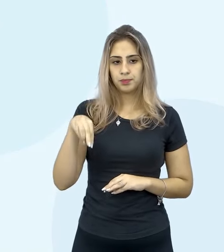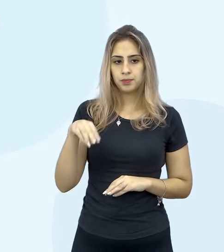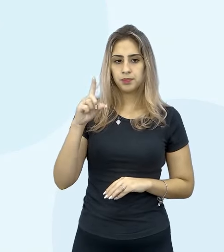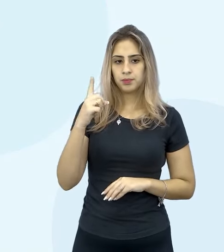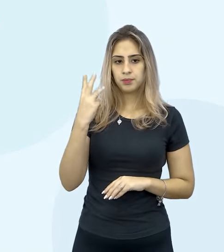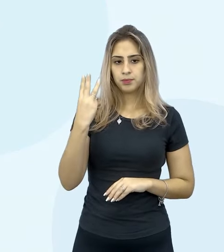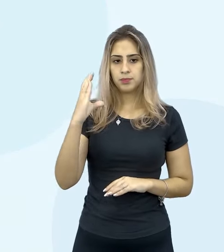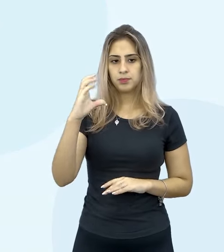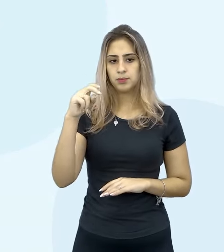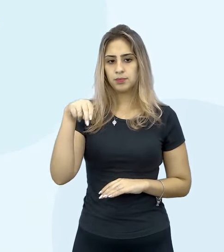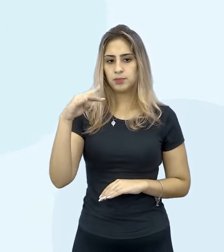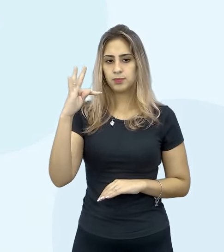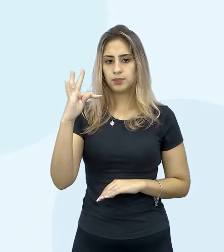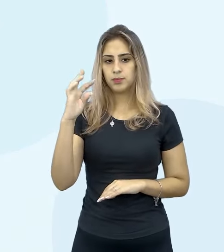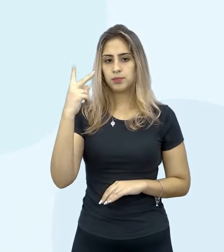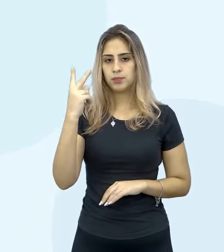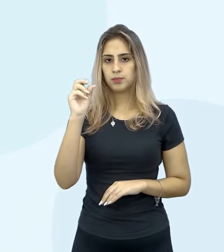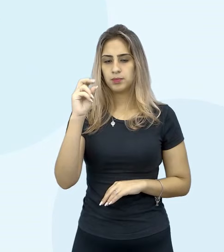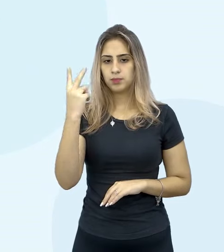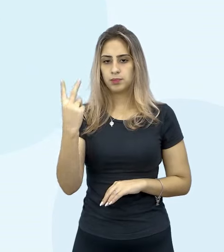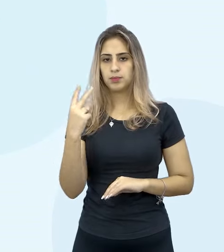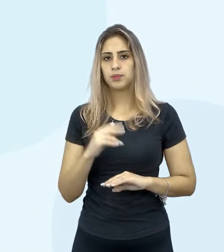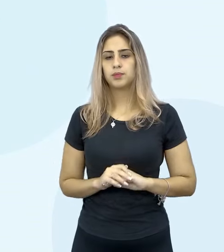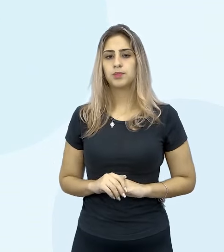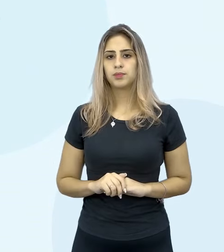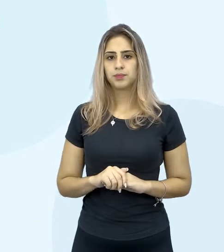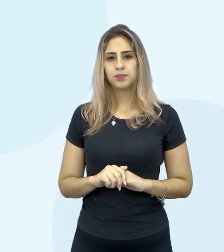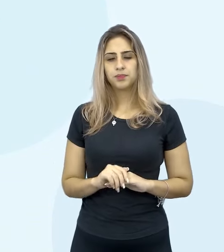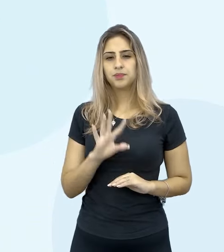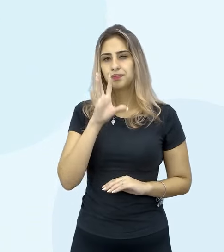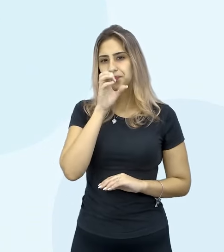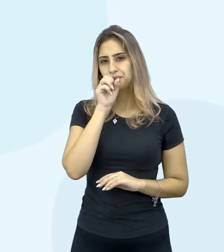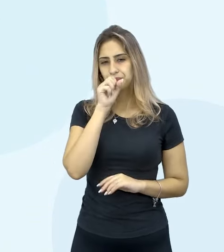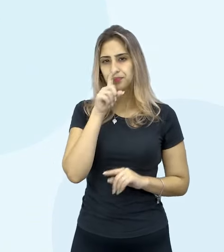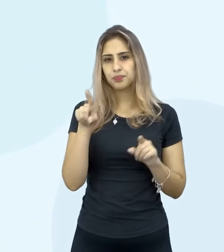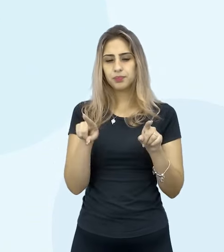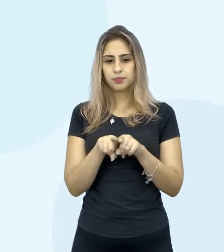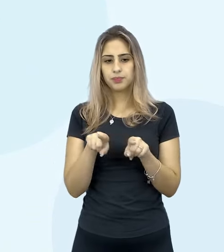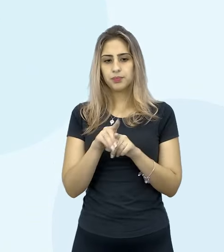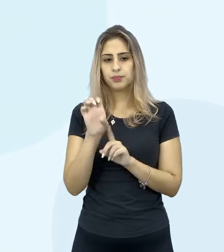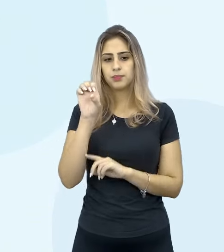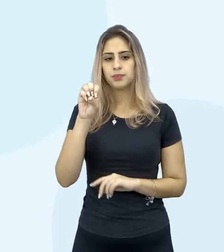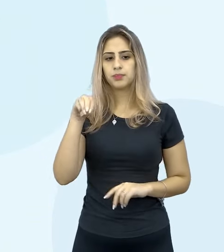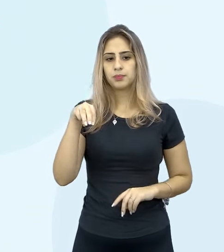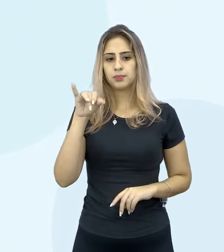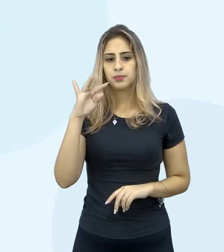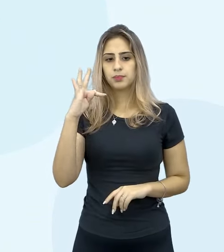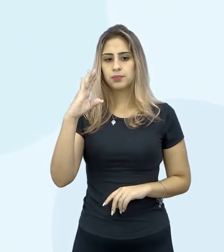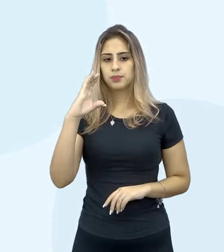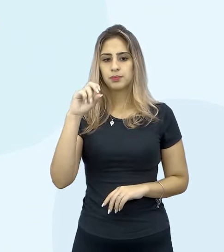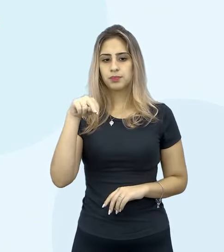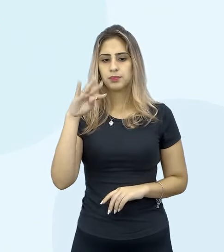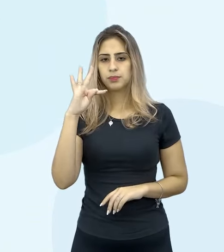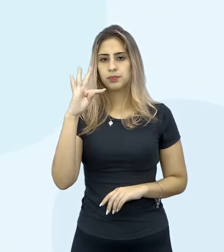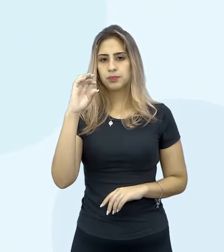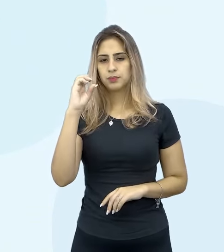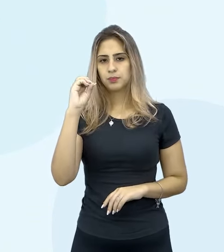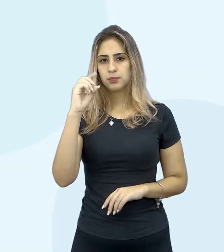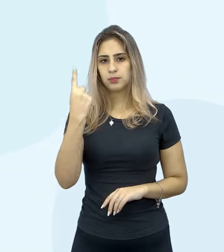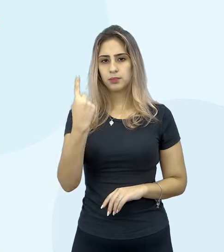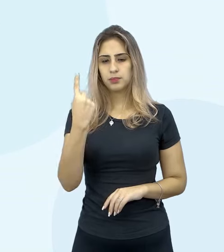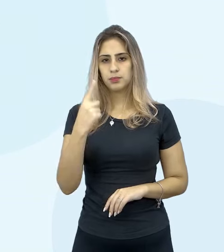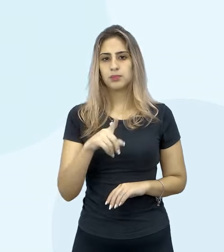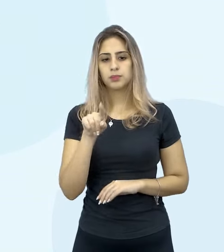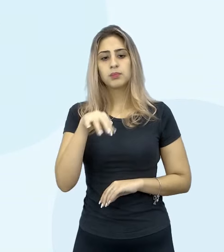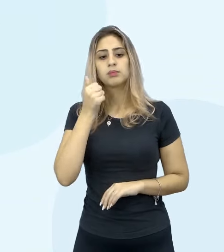então é uma habilidade de ciências da natureza, e a de laranja é a EMIF CNT 01, também